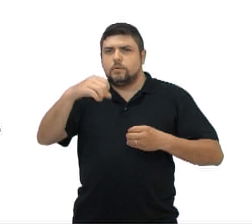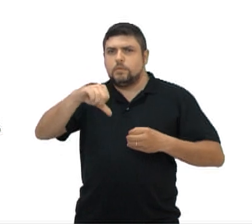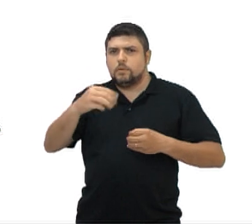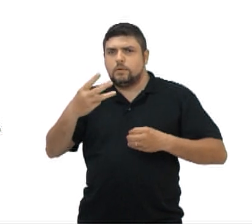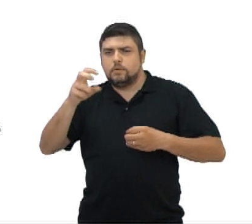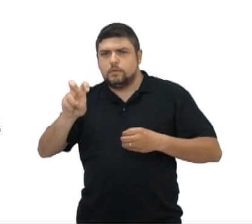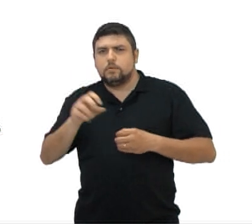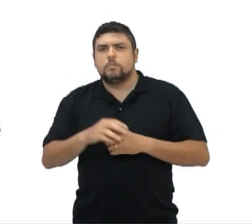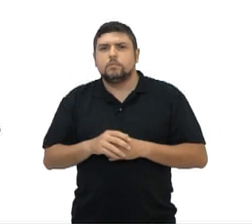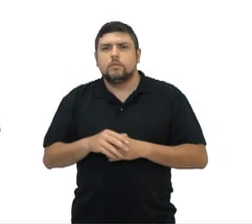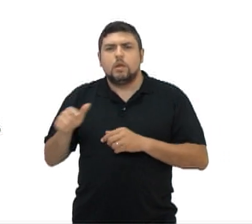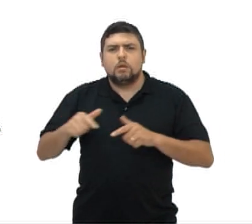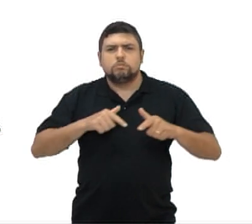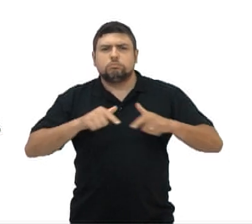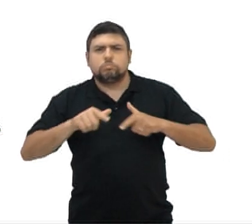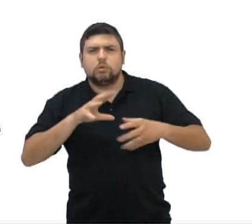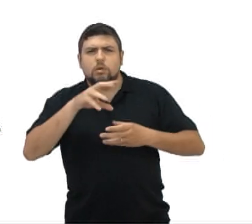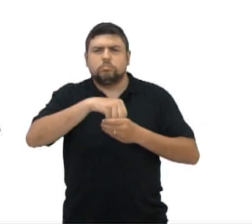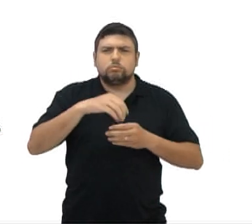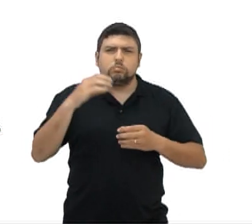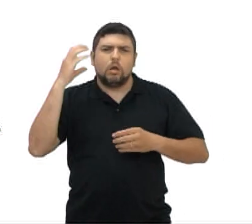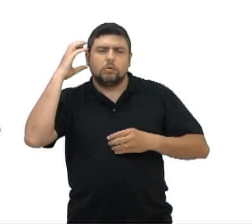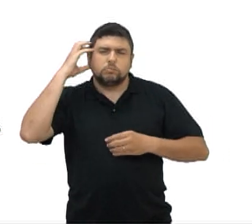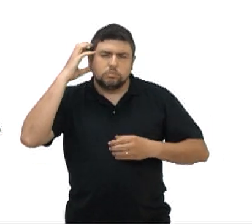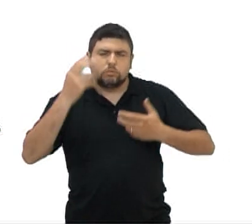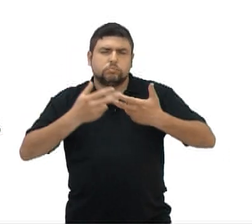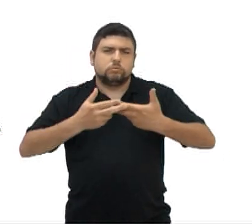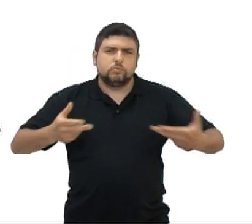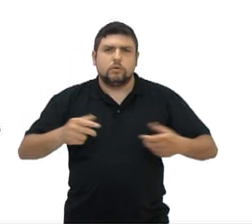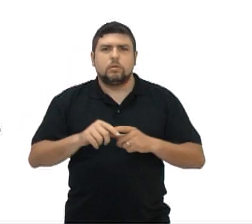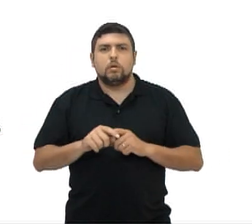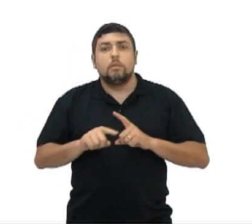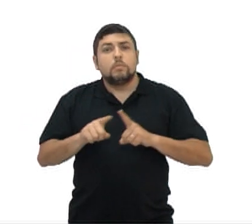mas seu sonho sempre foi se dedicar ao desenho